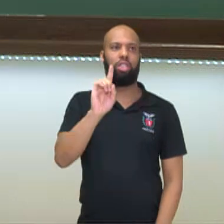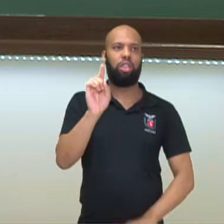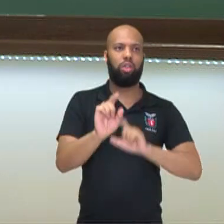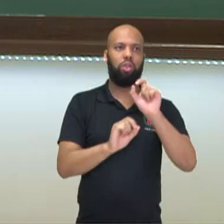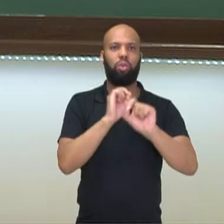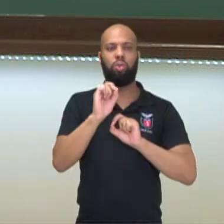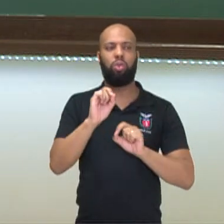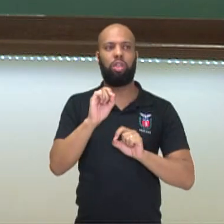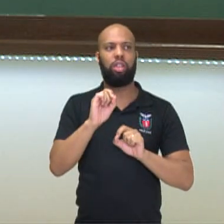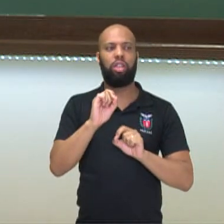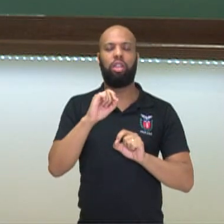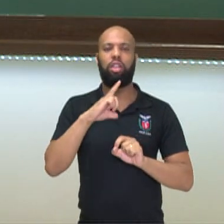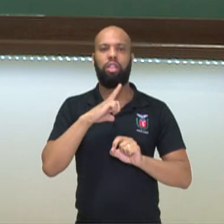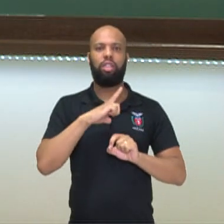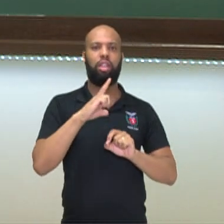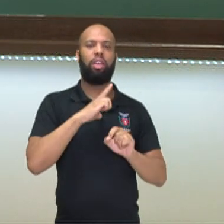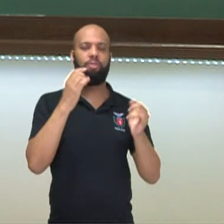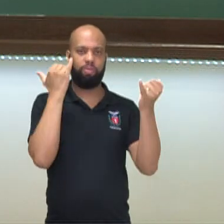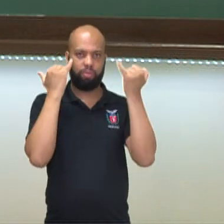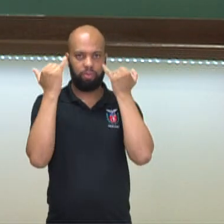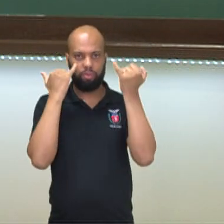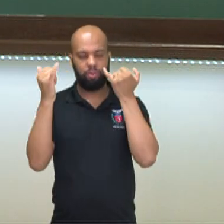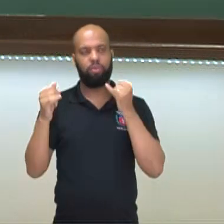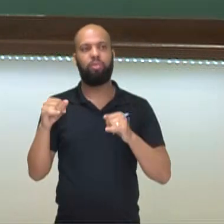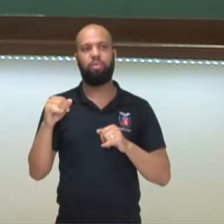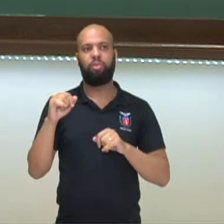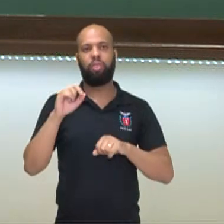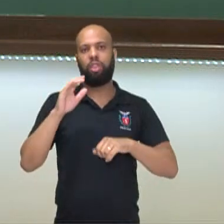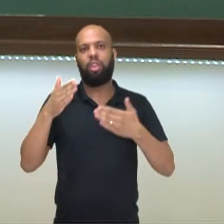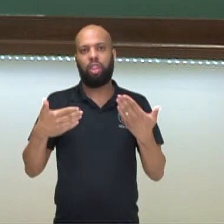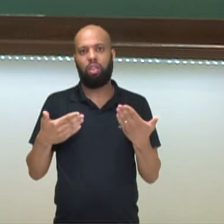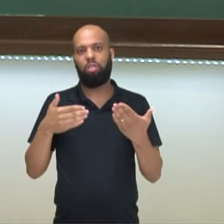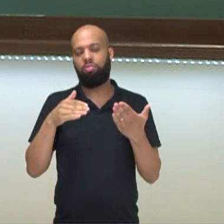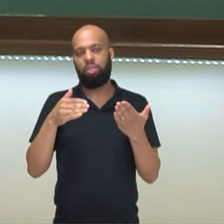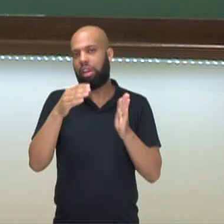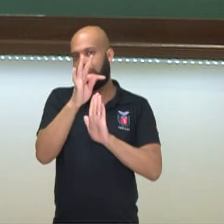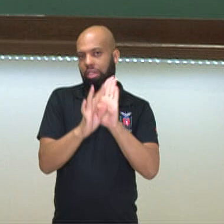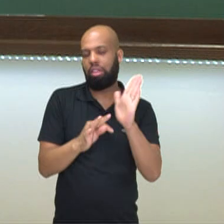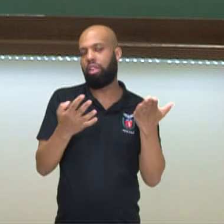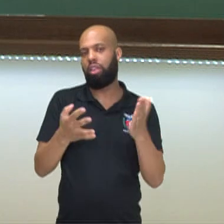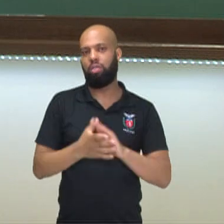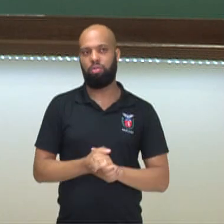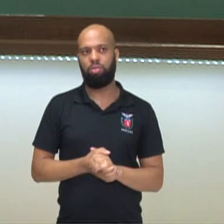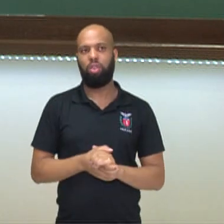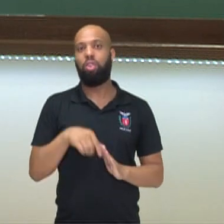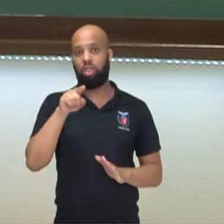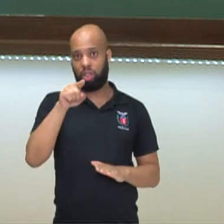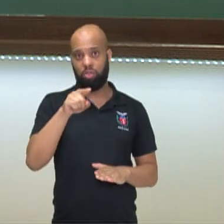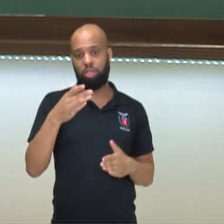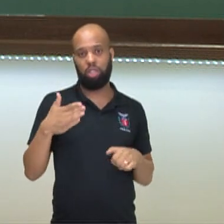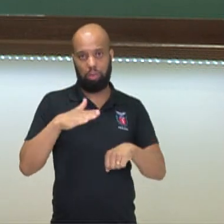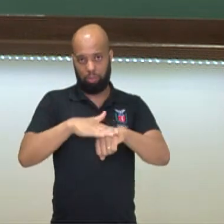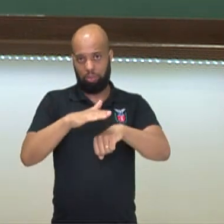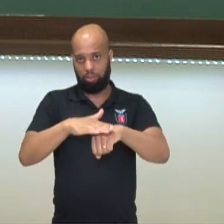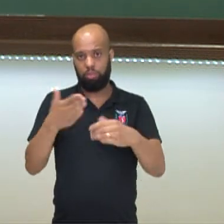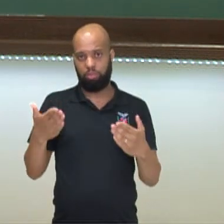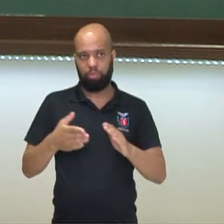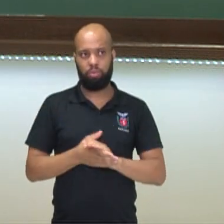o que está sendo informado naquele texto e que você mesmo quer